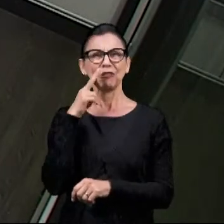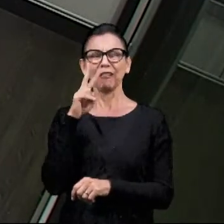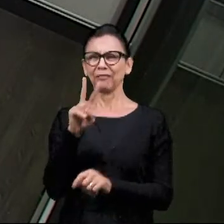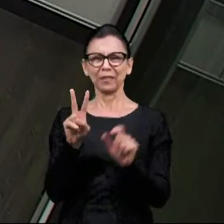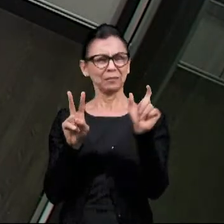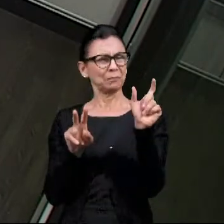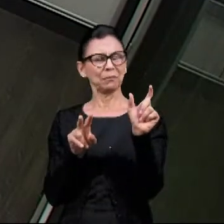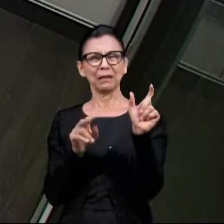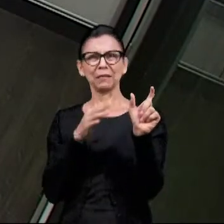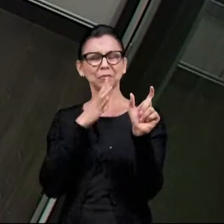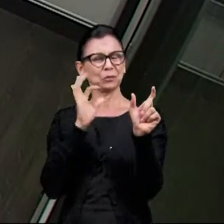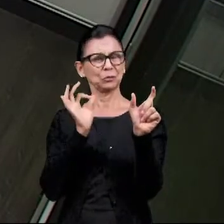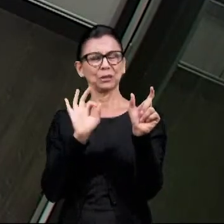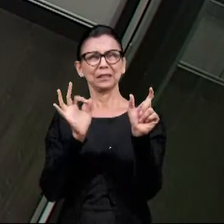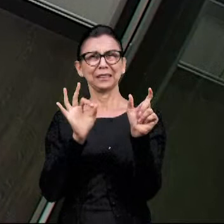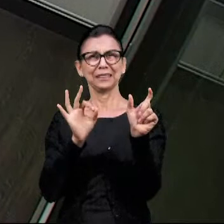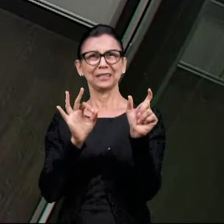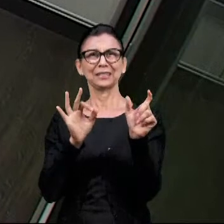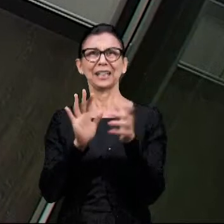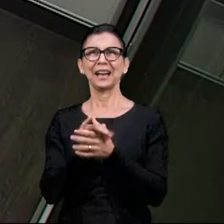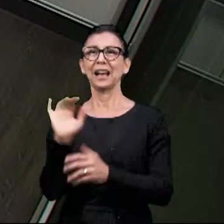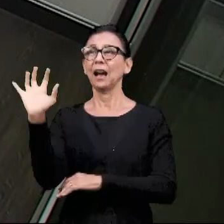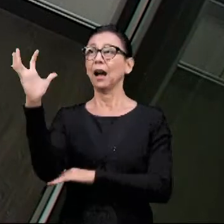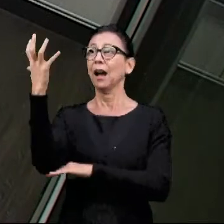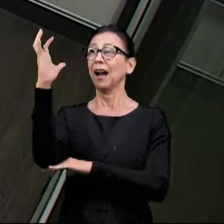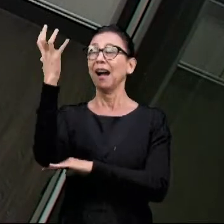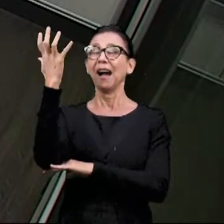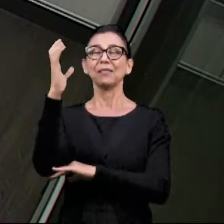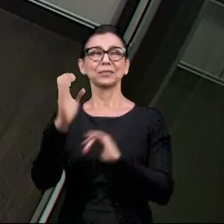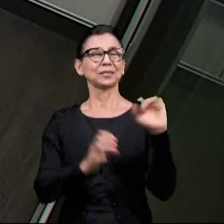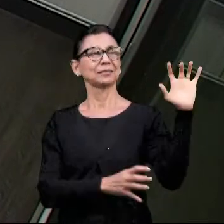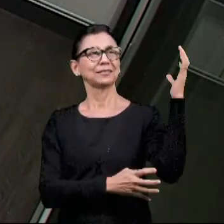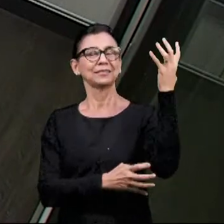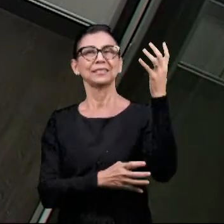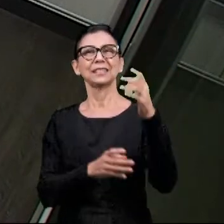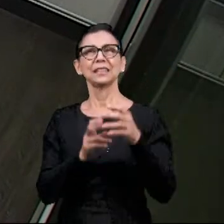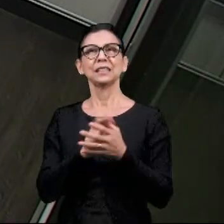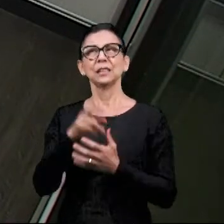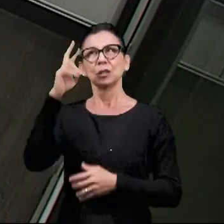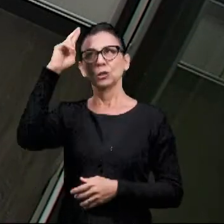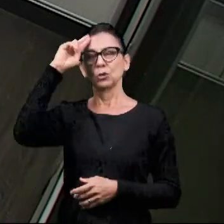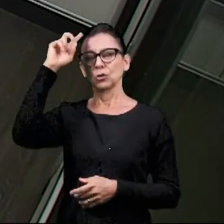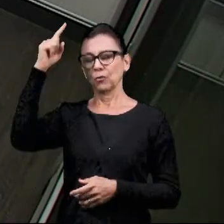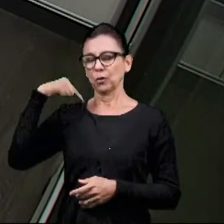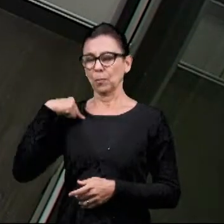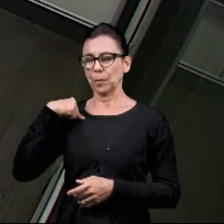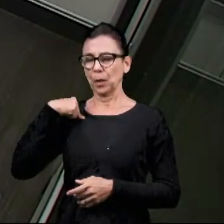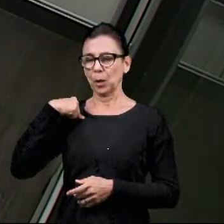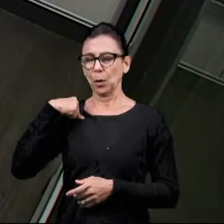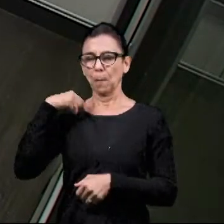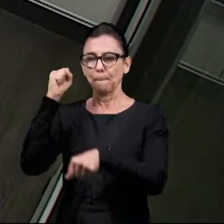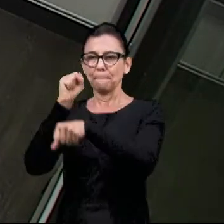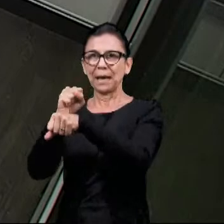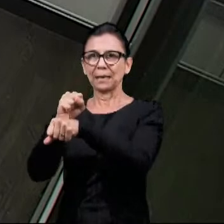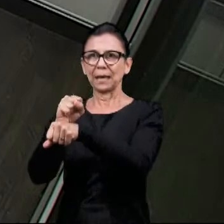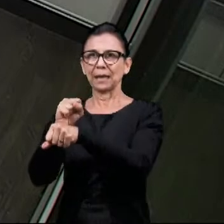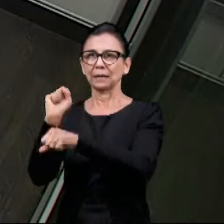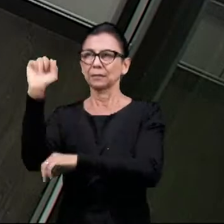as árvores, uma tipo de árvore, né? Tipo de árvore, ok. E o Senhor mandou parar o carro ali, e ali foi que o Senhor falou